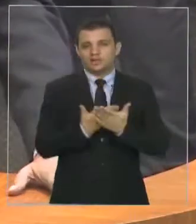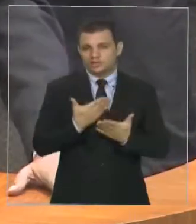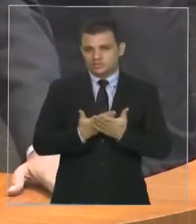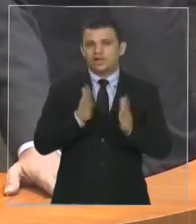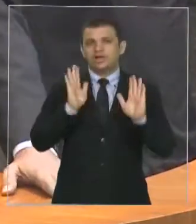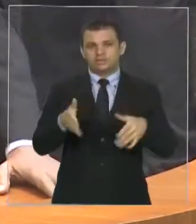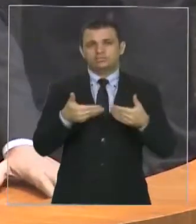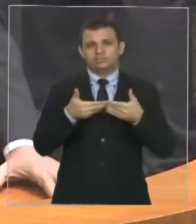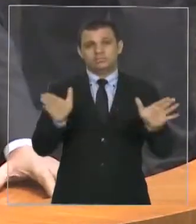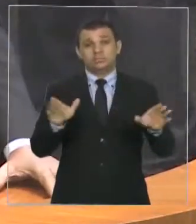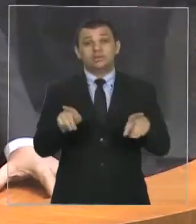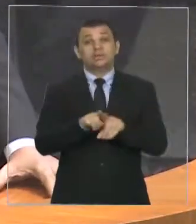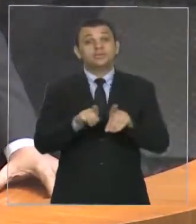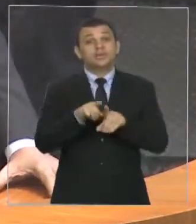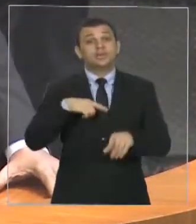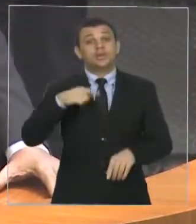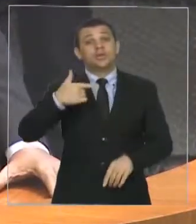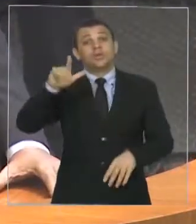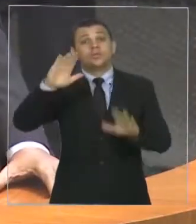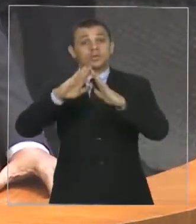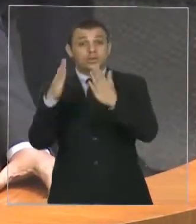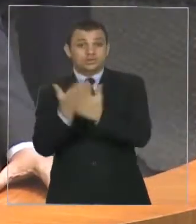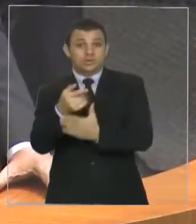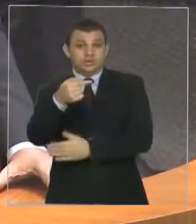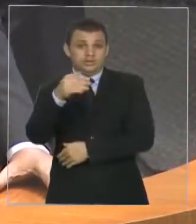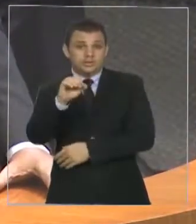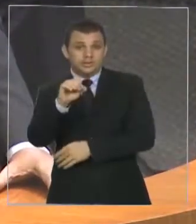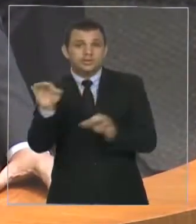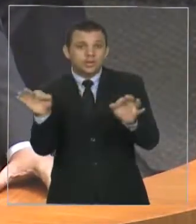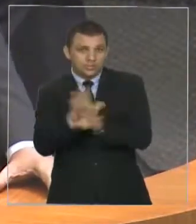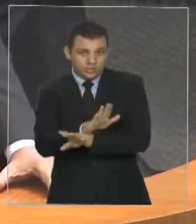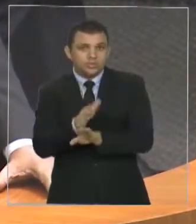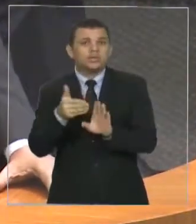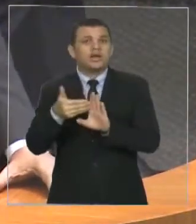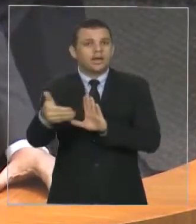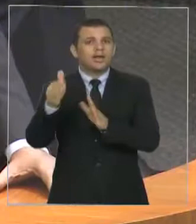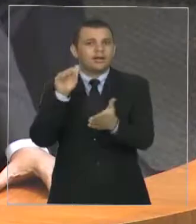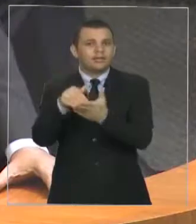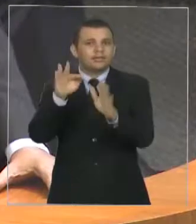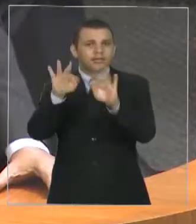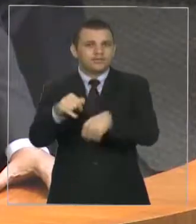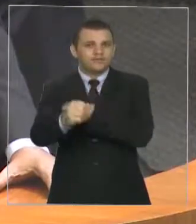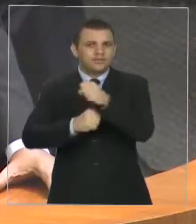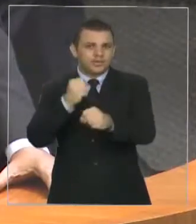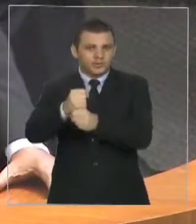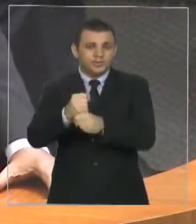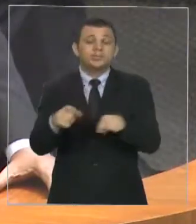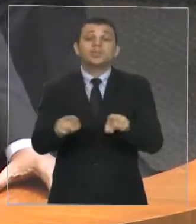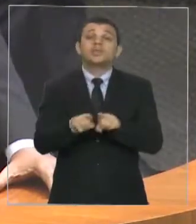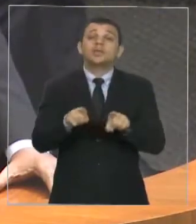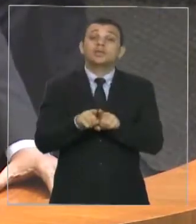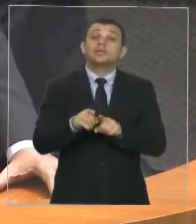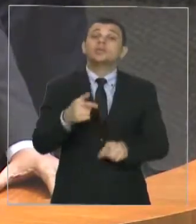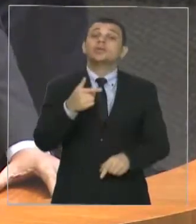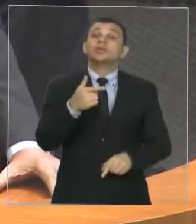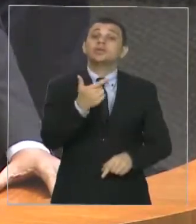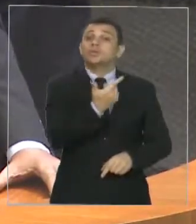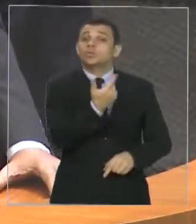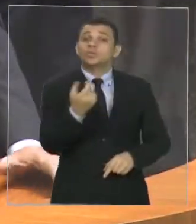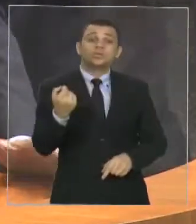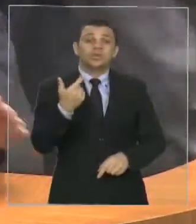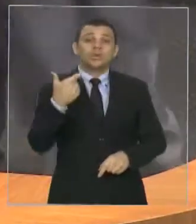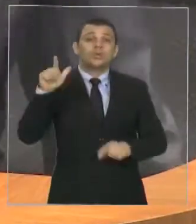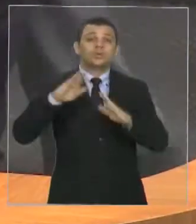mais 70 prontas para serem entregues ainda esse ano e 200 escolas até